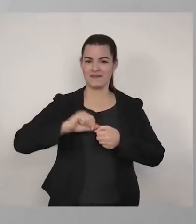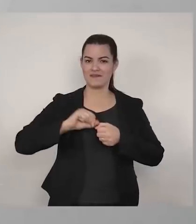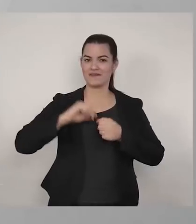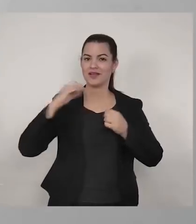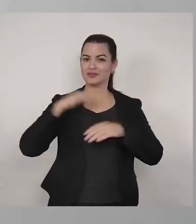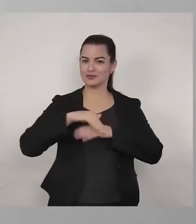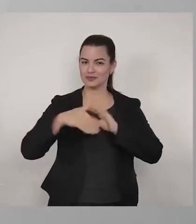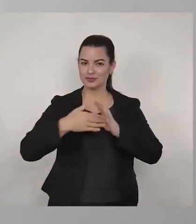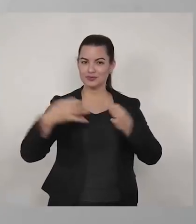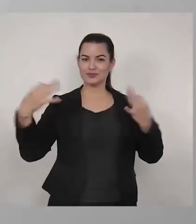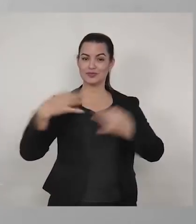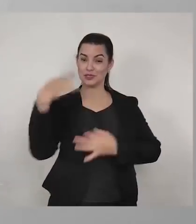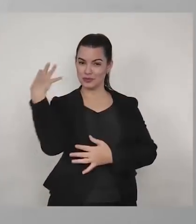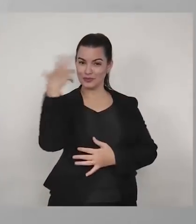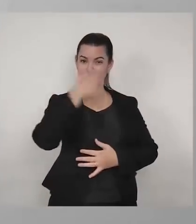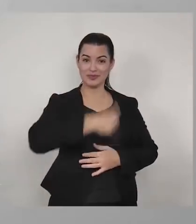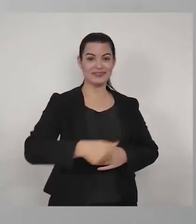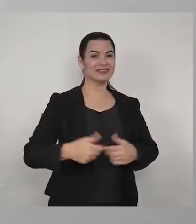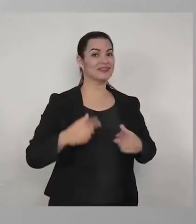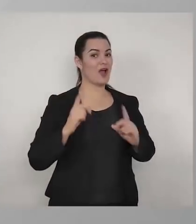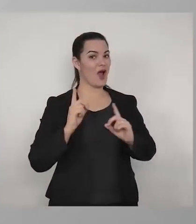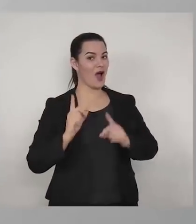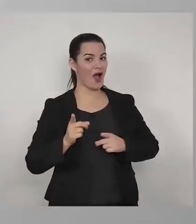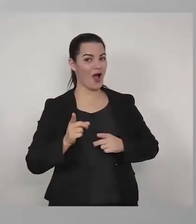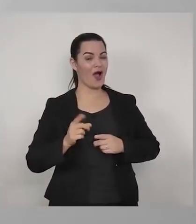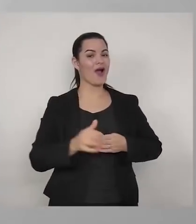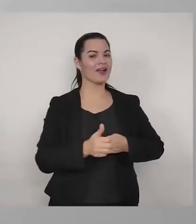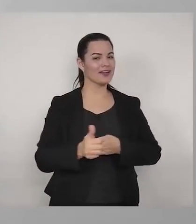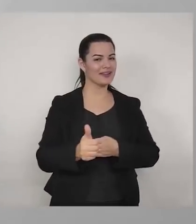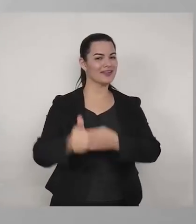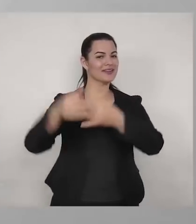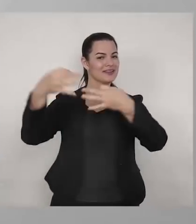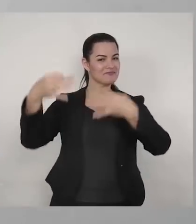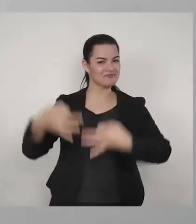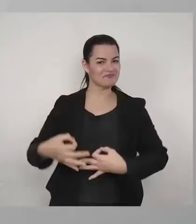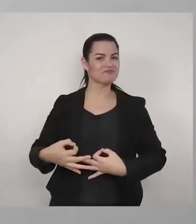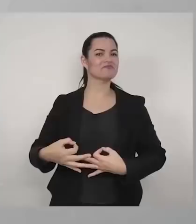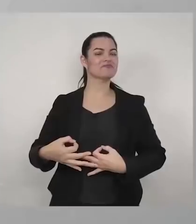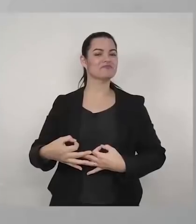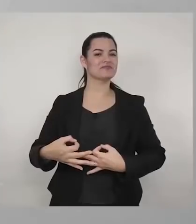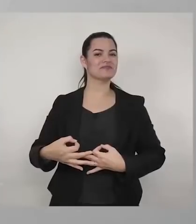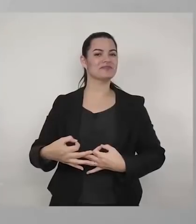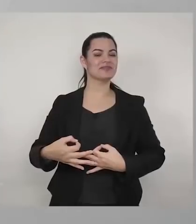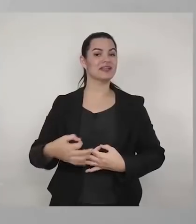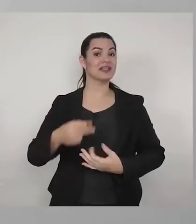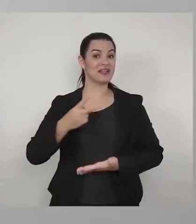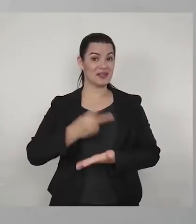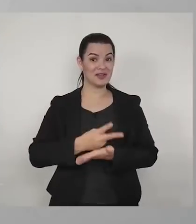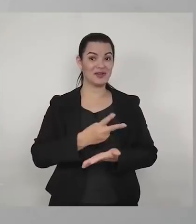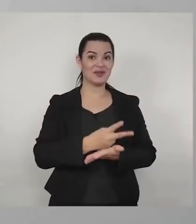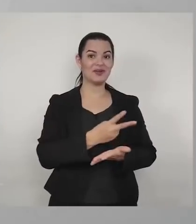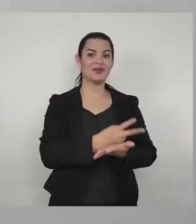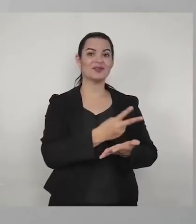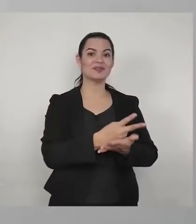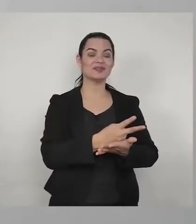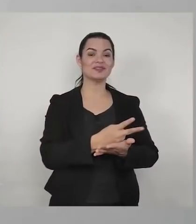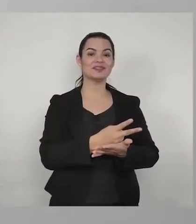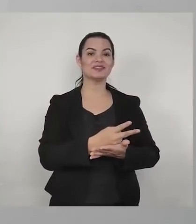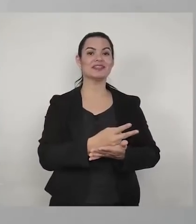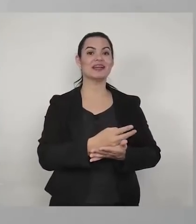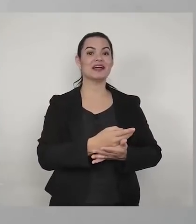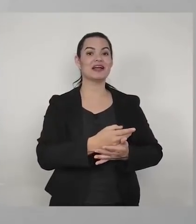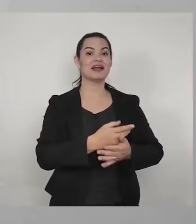caderno, sejam bons guias de turismo, tá bom? E continuem com as malas